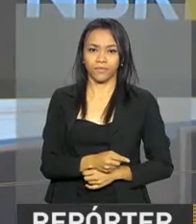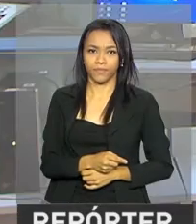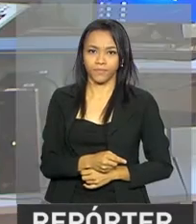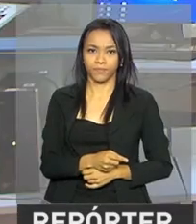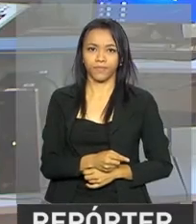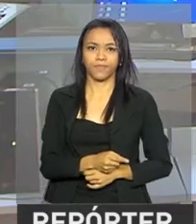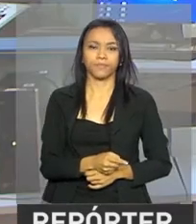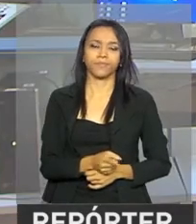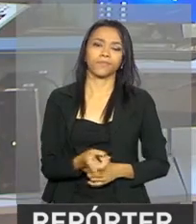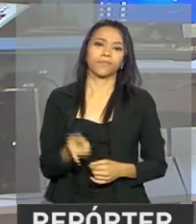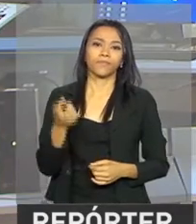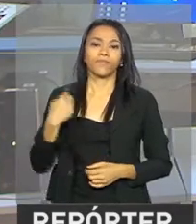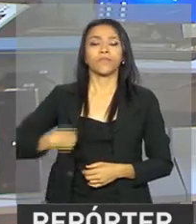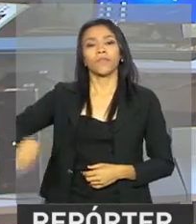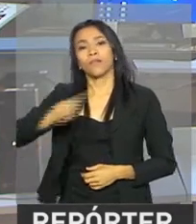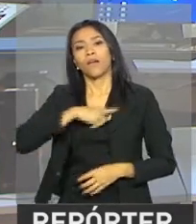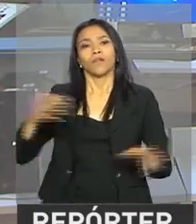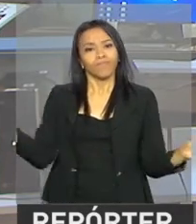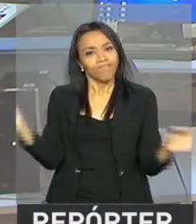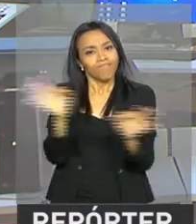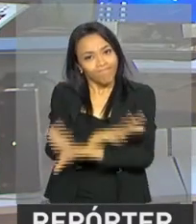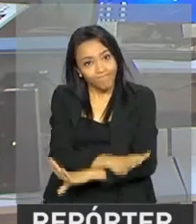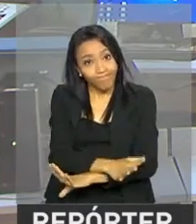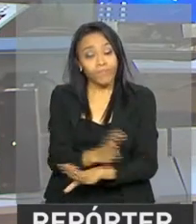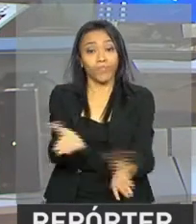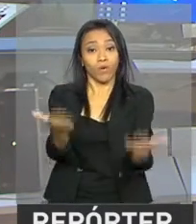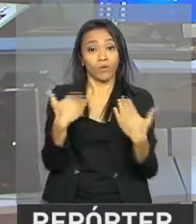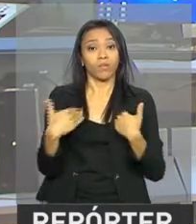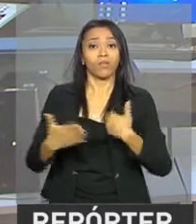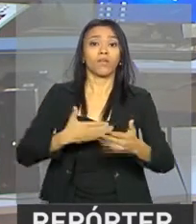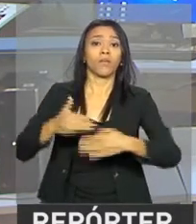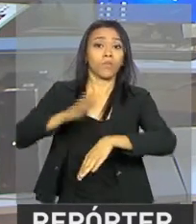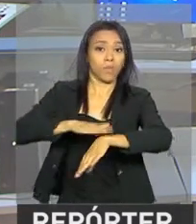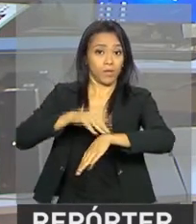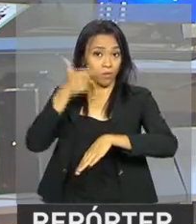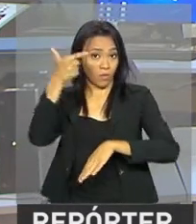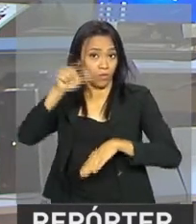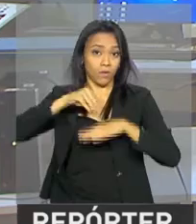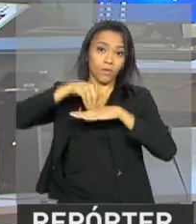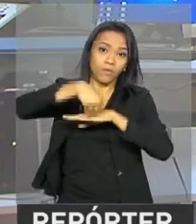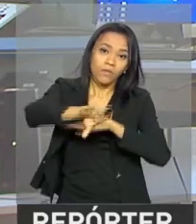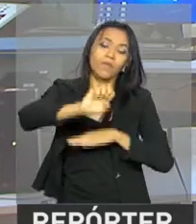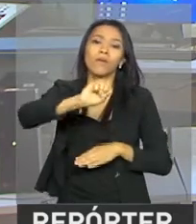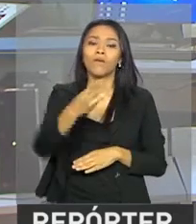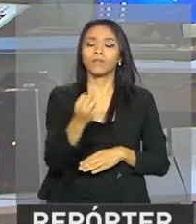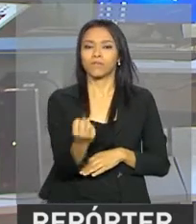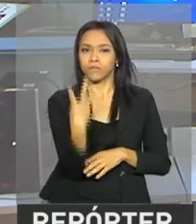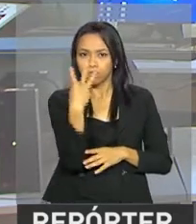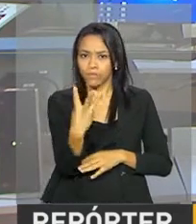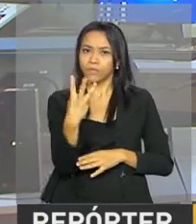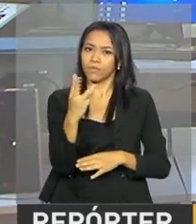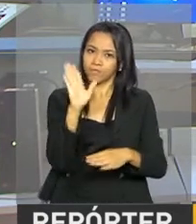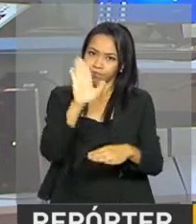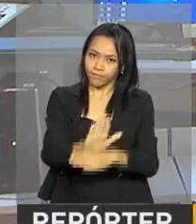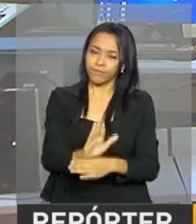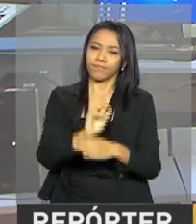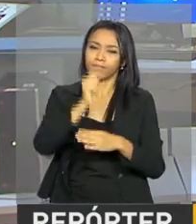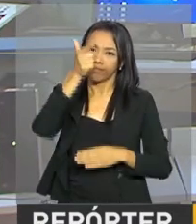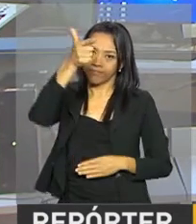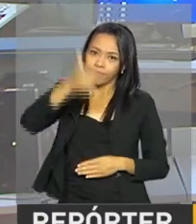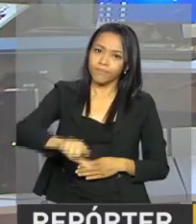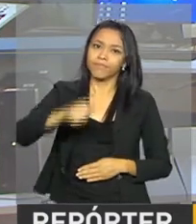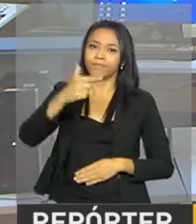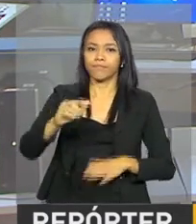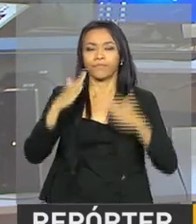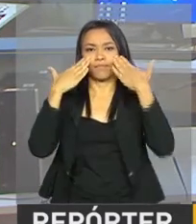industria.com.br. E nós ficamos por aqui, voltamos a qualquer momento com outras informações ou às 15h na próxima